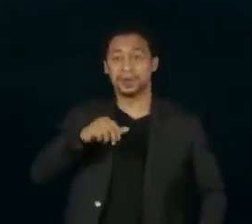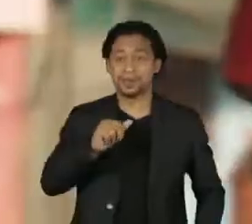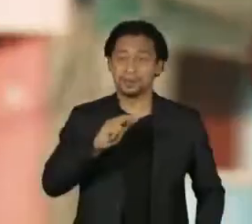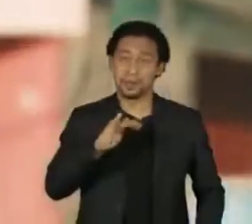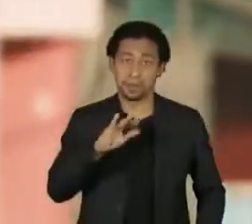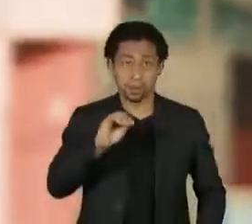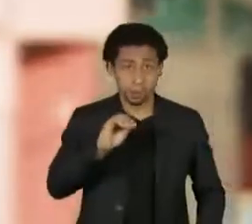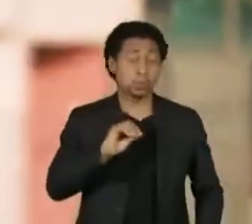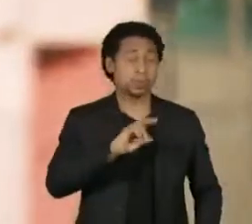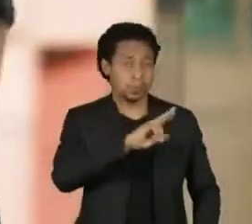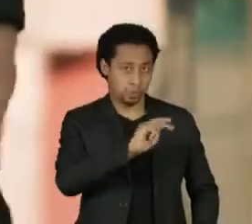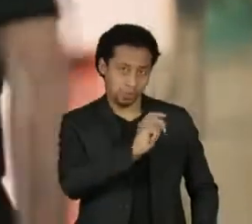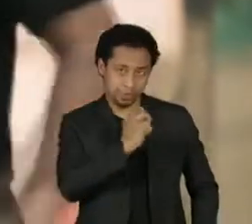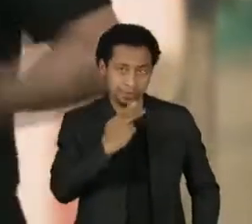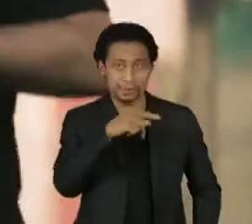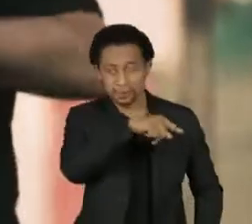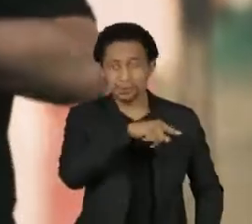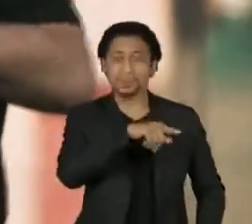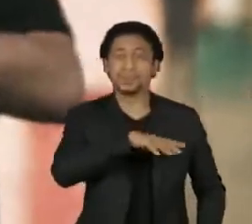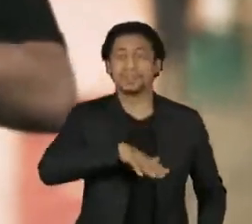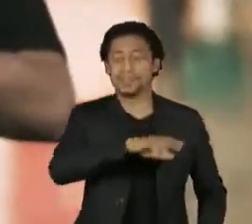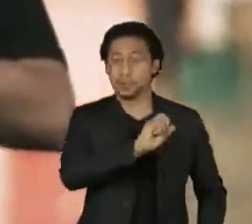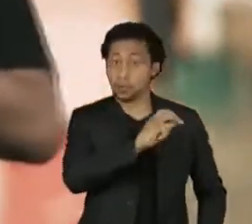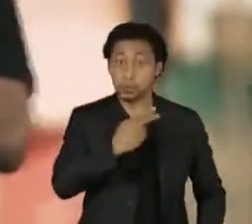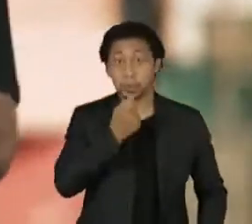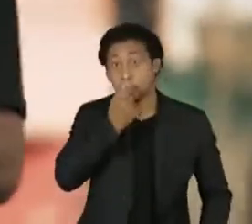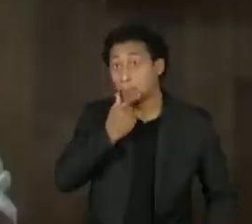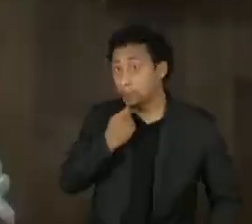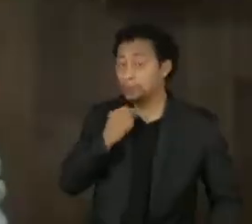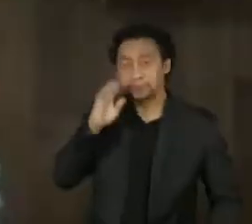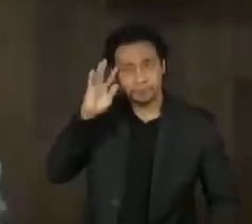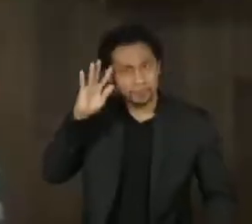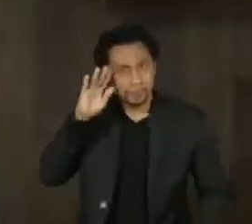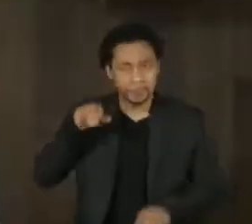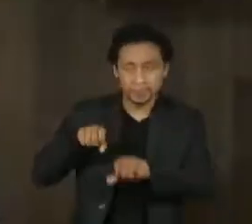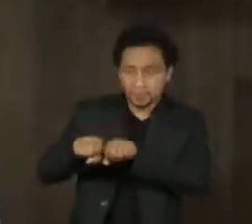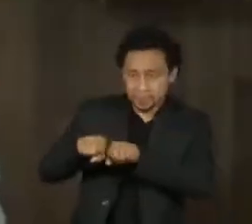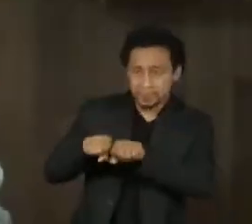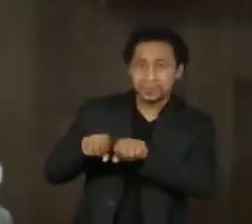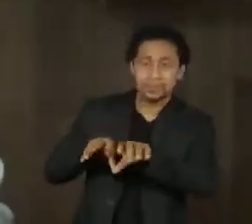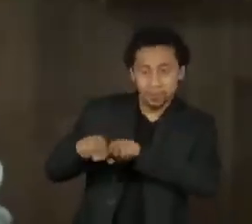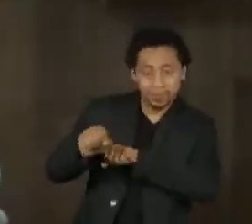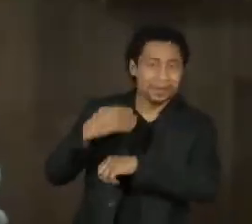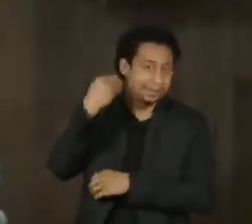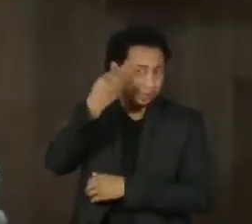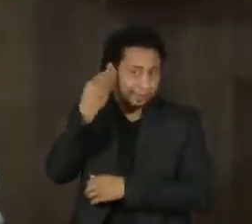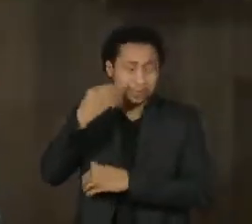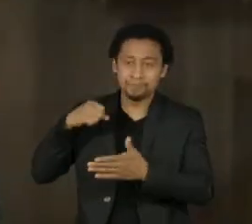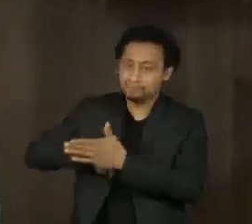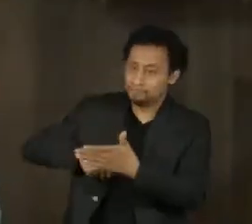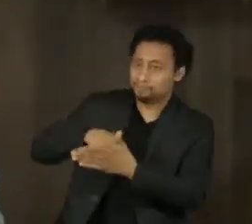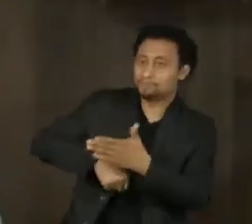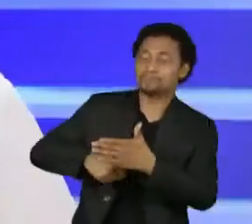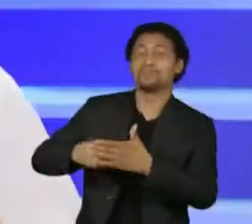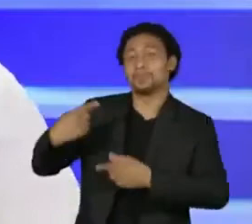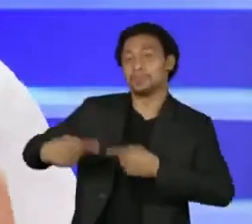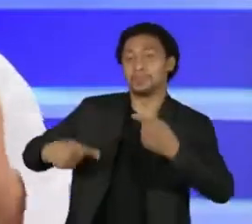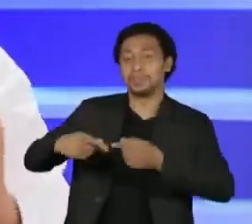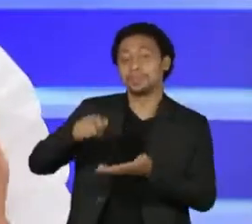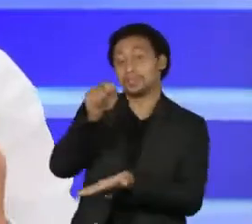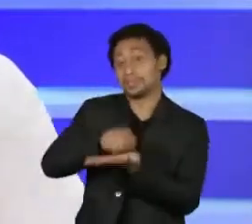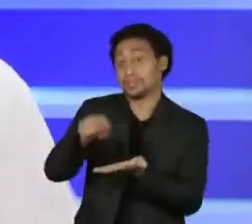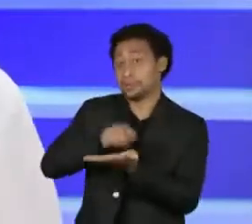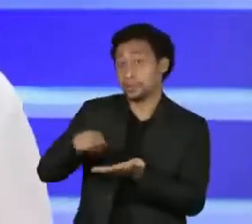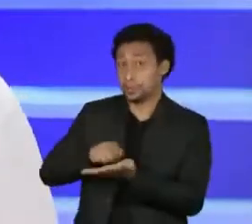da USP, é bacharel em filosofia, psicanalista, professor, mestre em psiquiatria, ativista político e escritor. Um